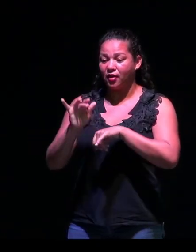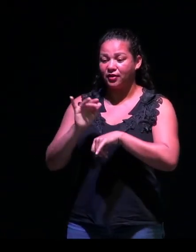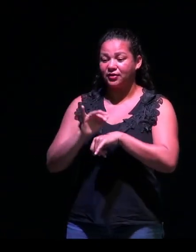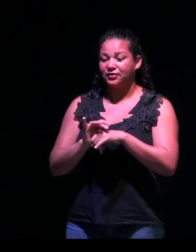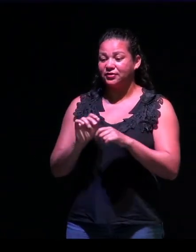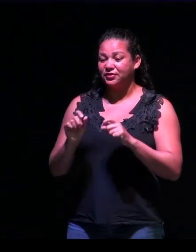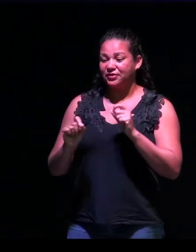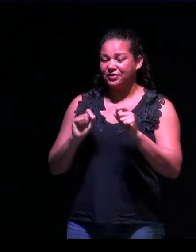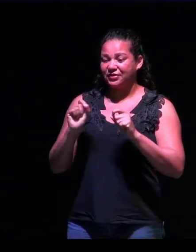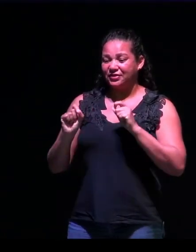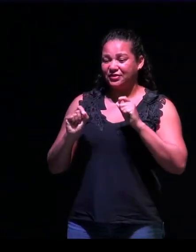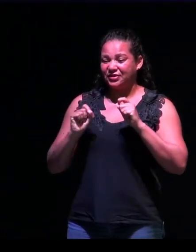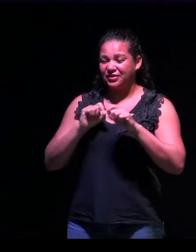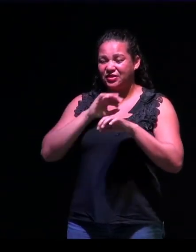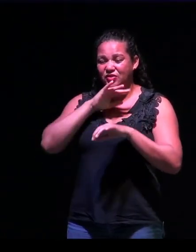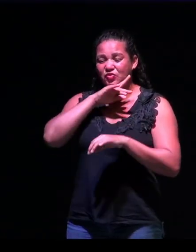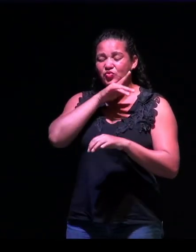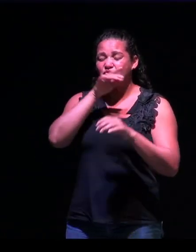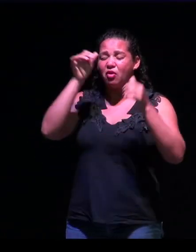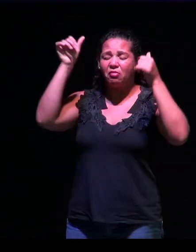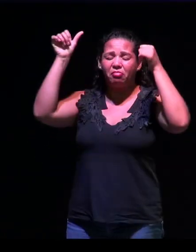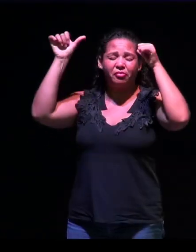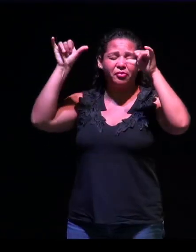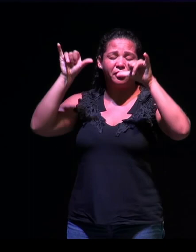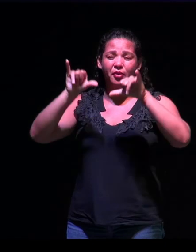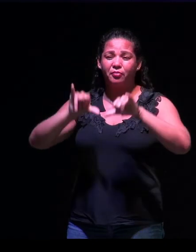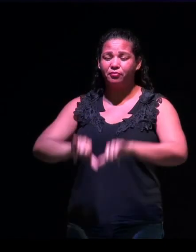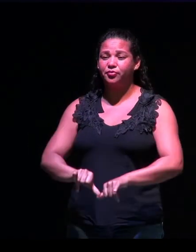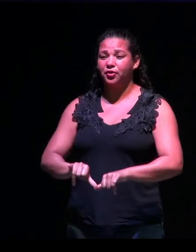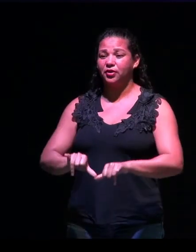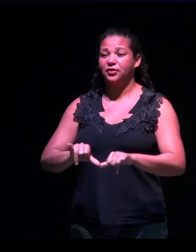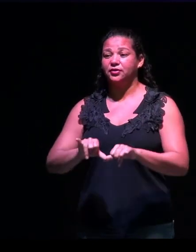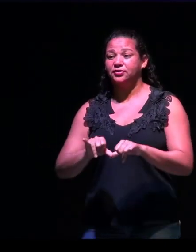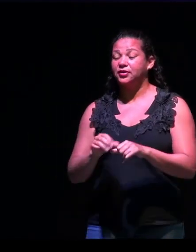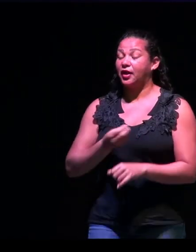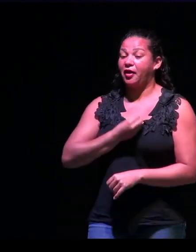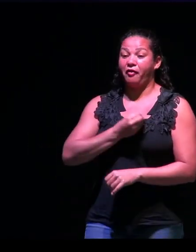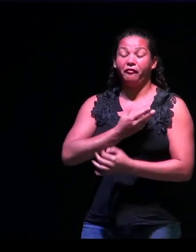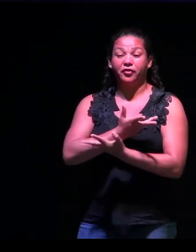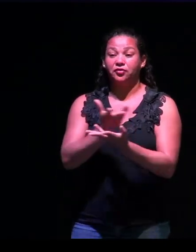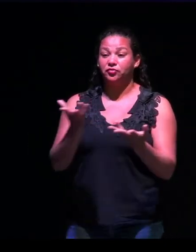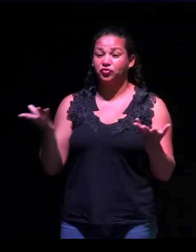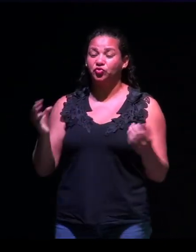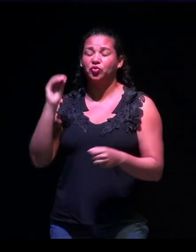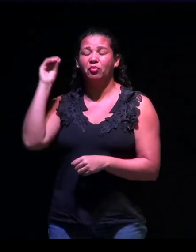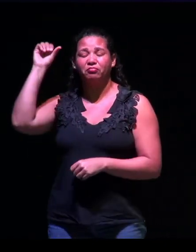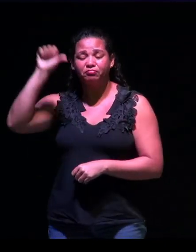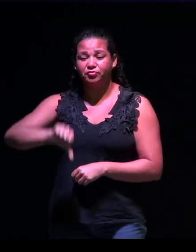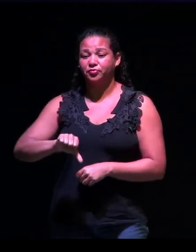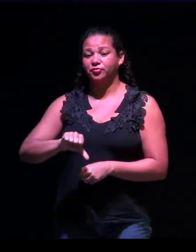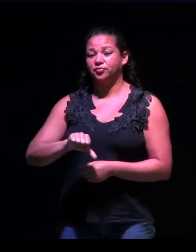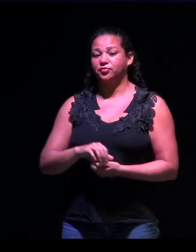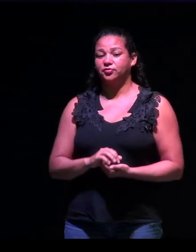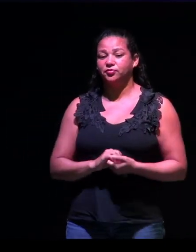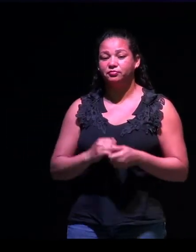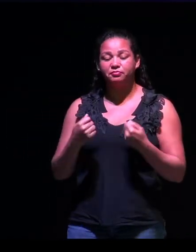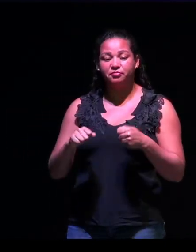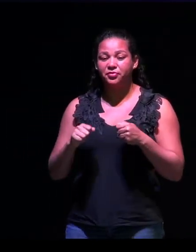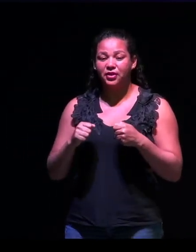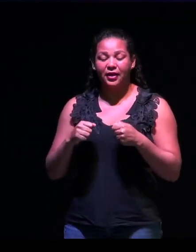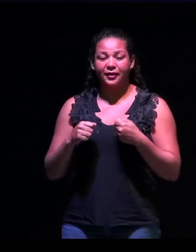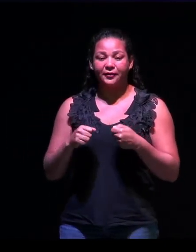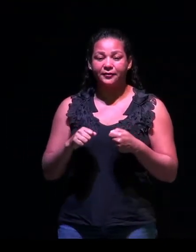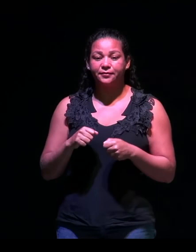vai ser maligno, ele vai se fazer Deus, ele vai fazer como o Nabucodonosor, que diz: ou adora a minha imagem ou morre. Vai